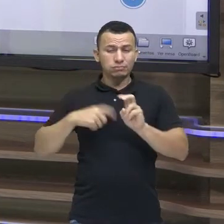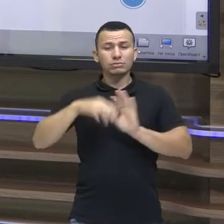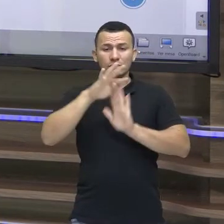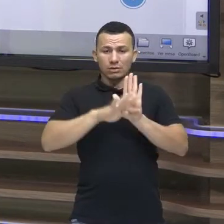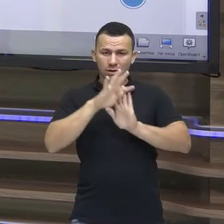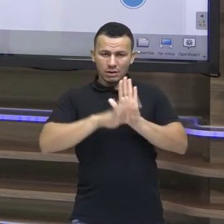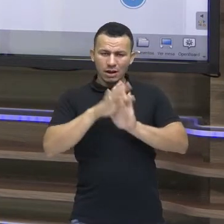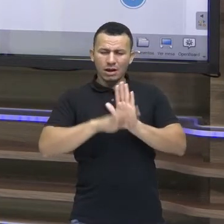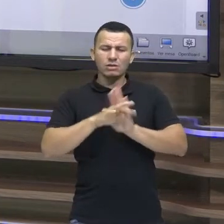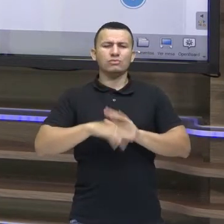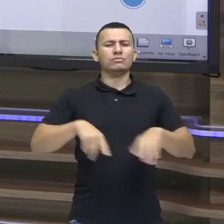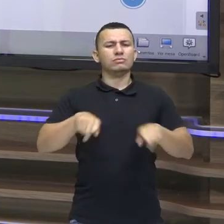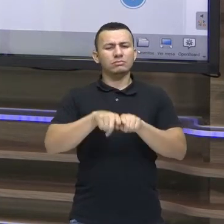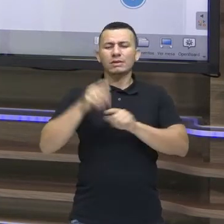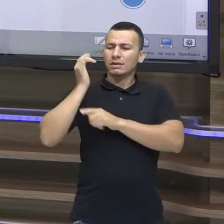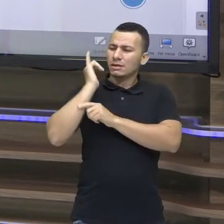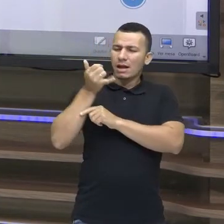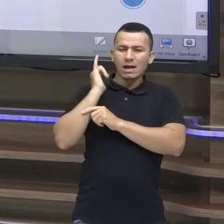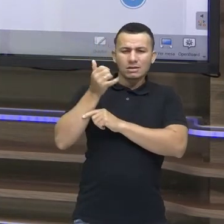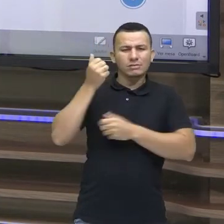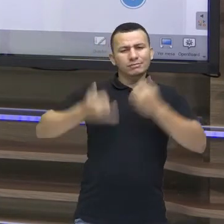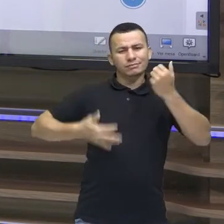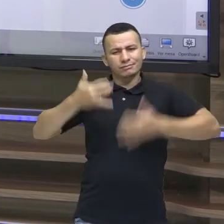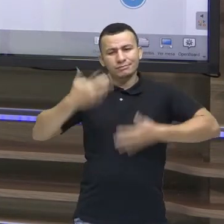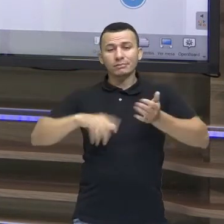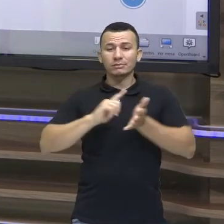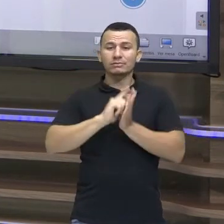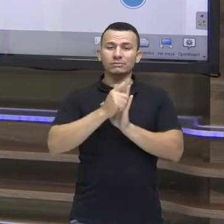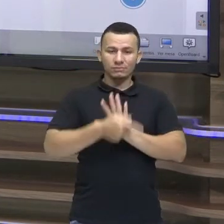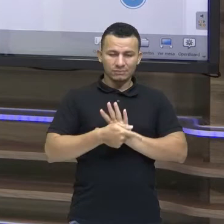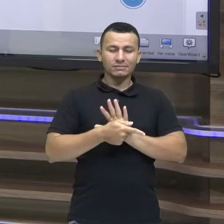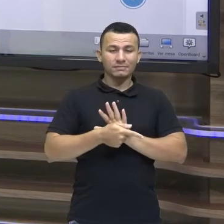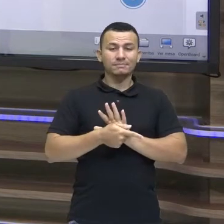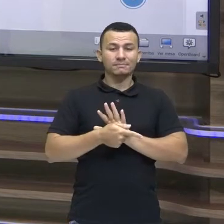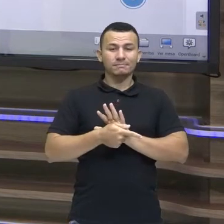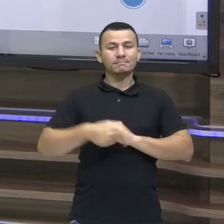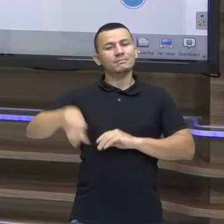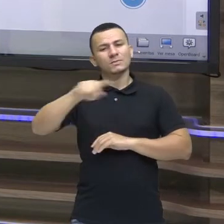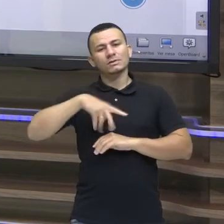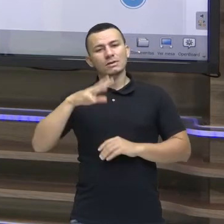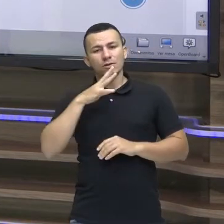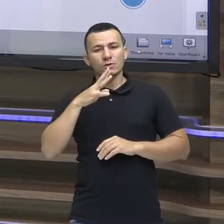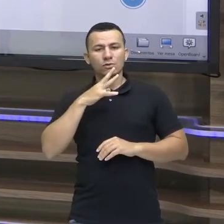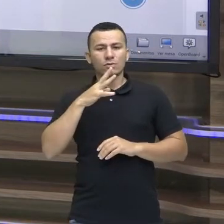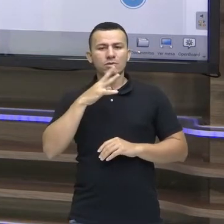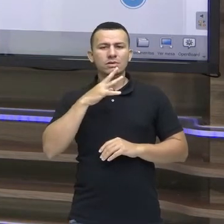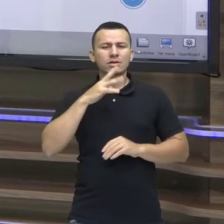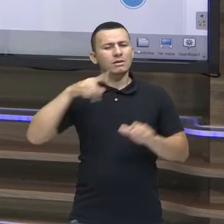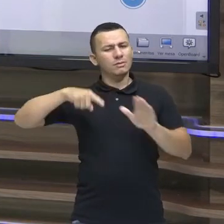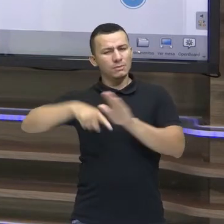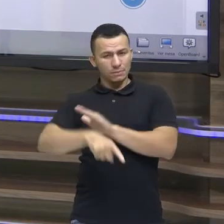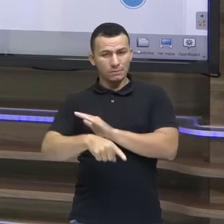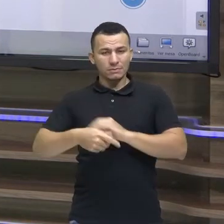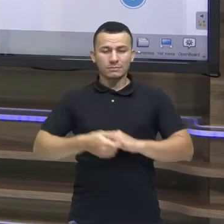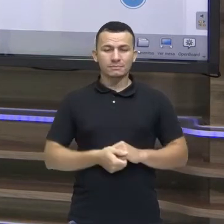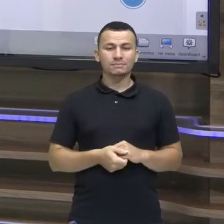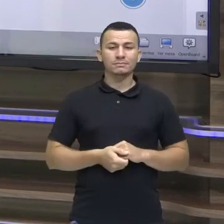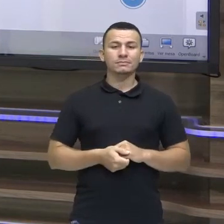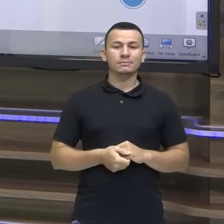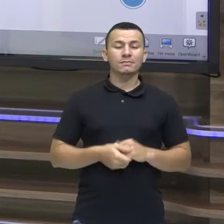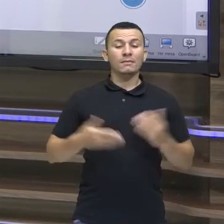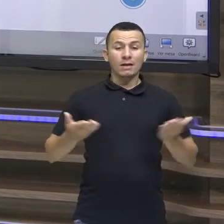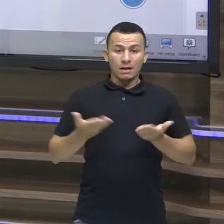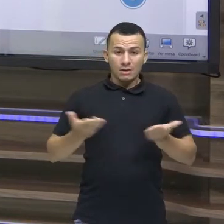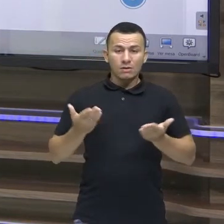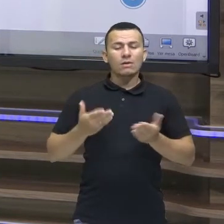textos narrativos, né? Esse gênero textual narrativo, para você conhecer muito sobre ele. Vamos então à participação